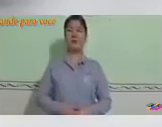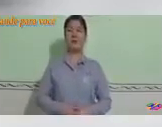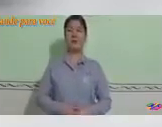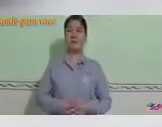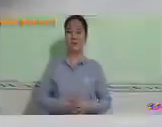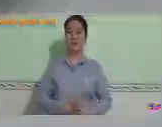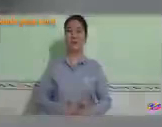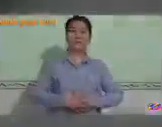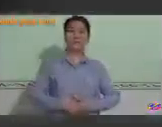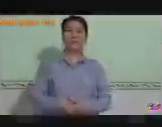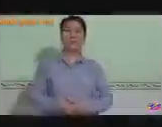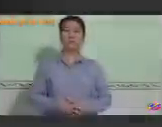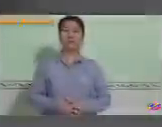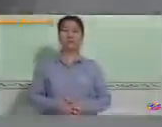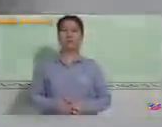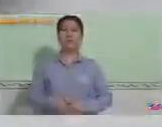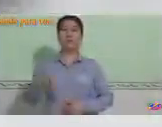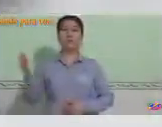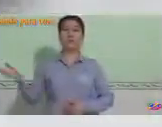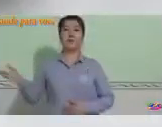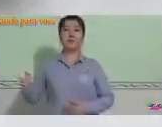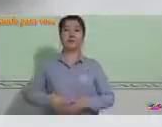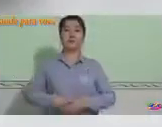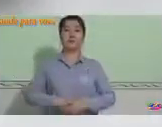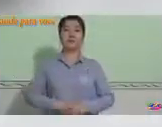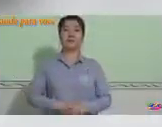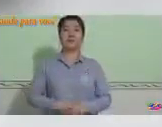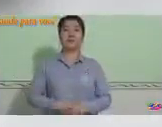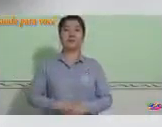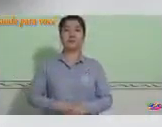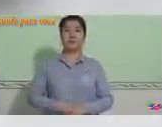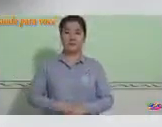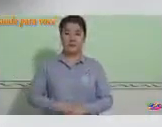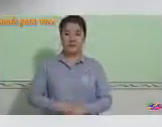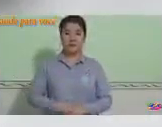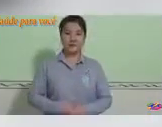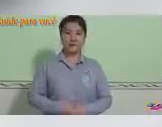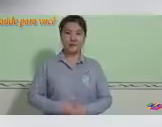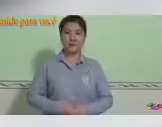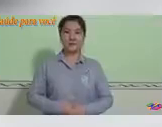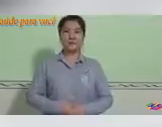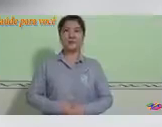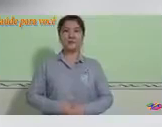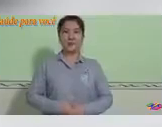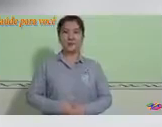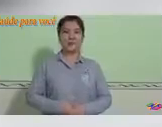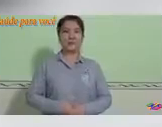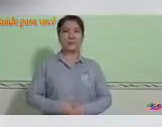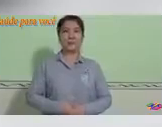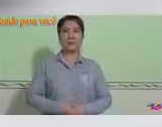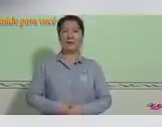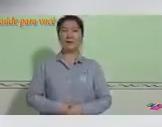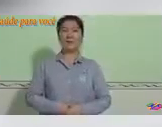autista não demonstra nenhum interesse e não reage a nenhum tipo de som, o que pode deixar seus pais preocupados, pensando